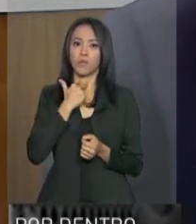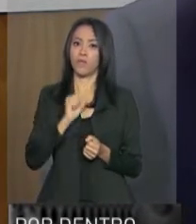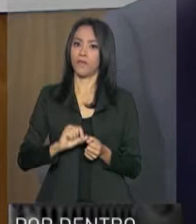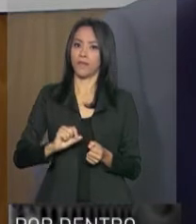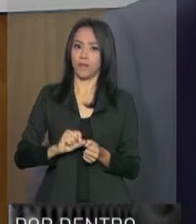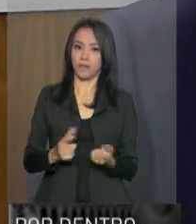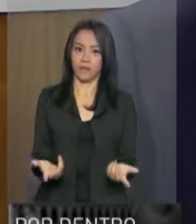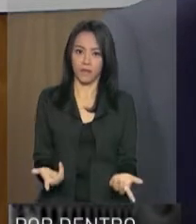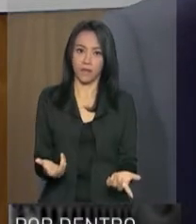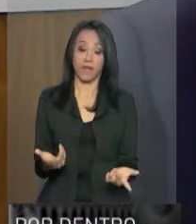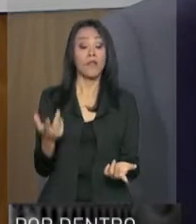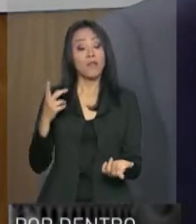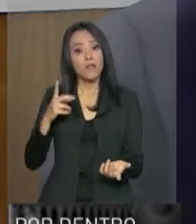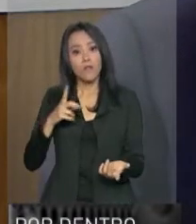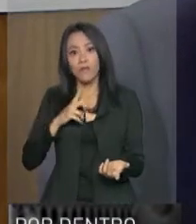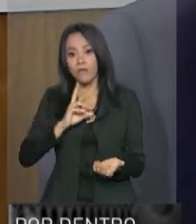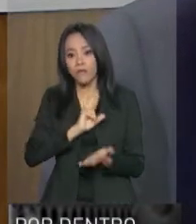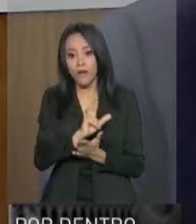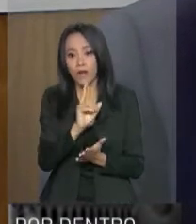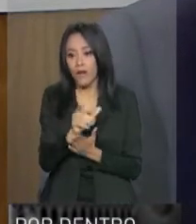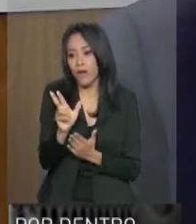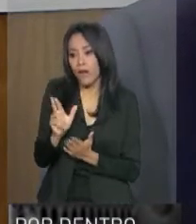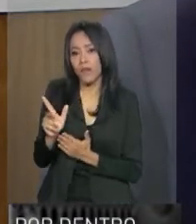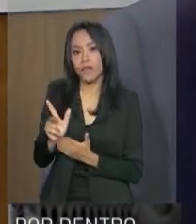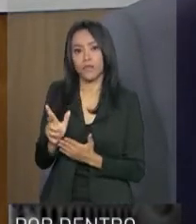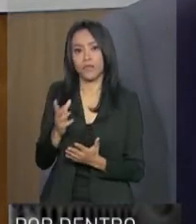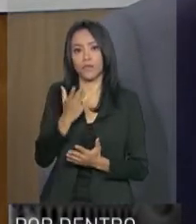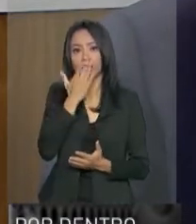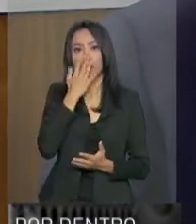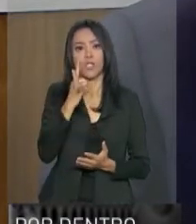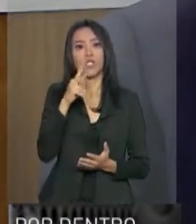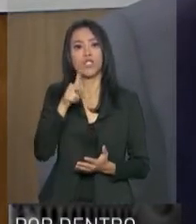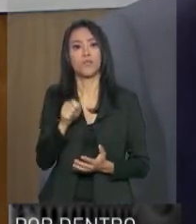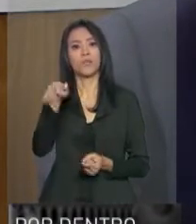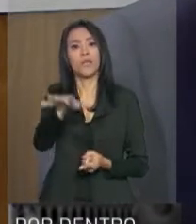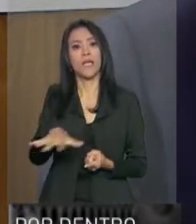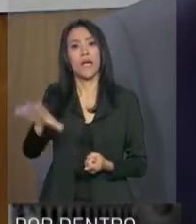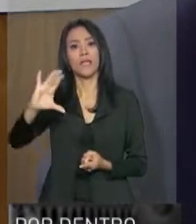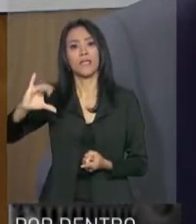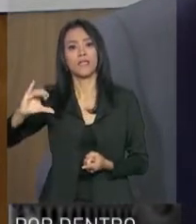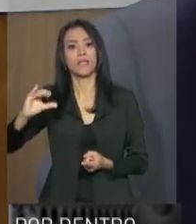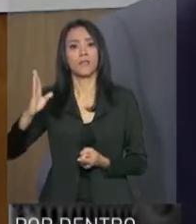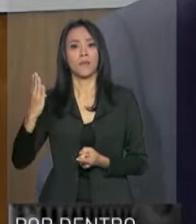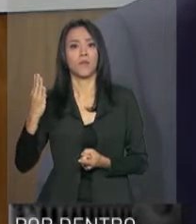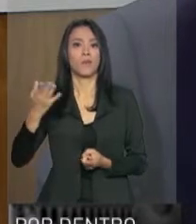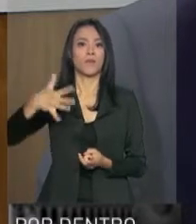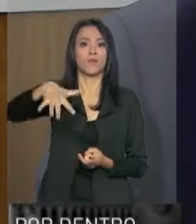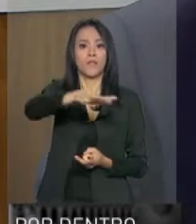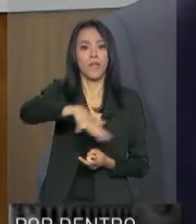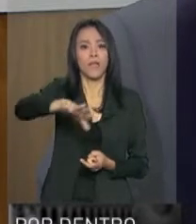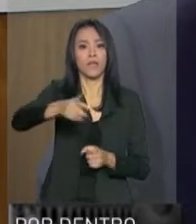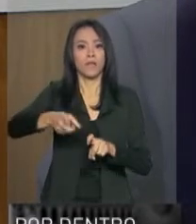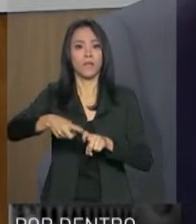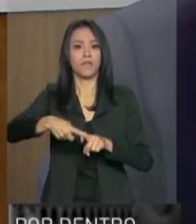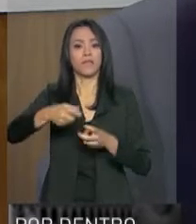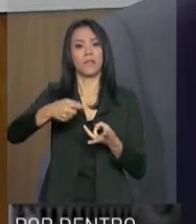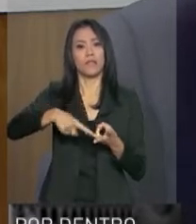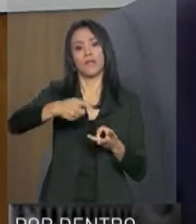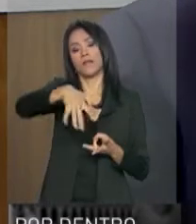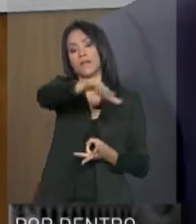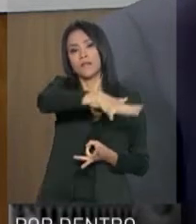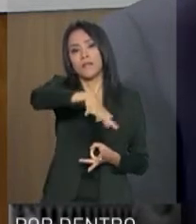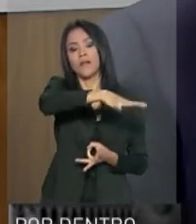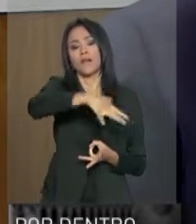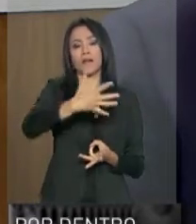diversas circunstâncias não é no campo da biologia e da medicina no campo é do desenvolvimento